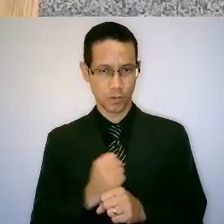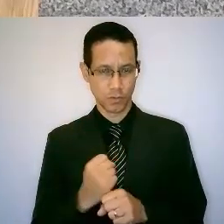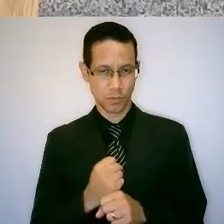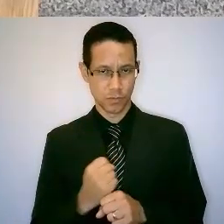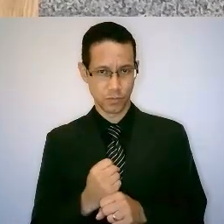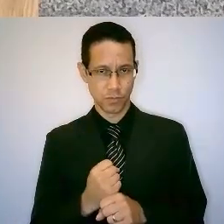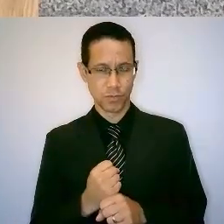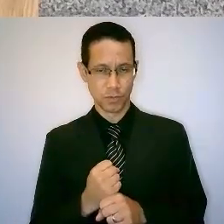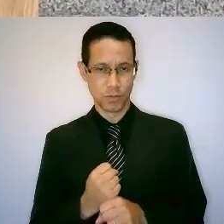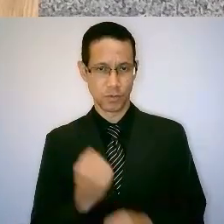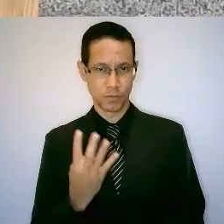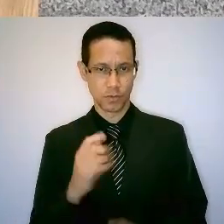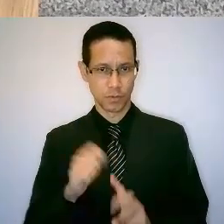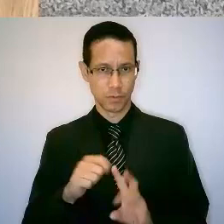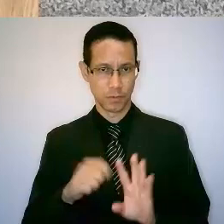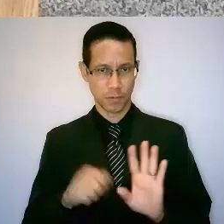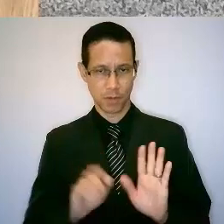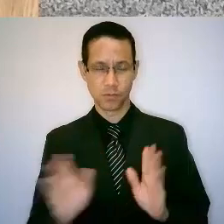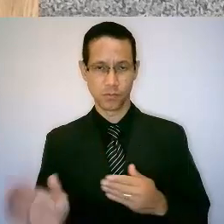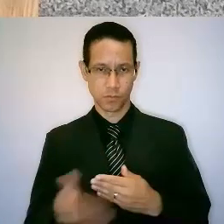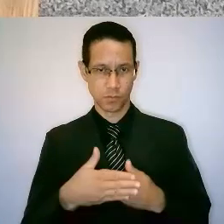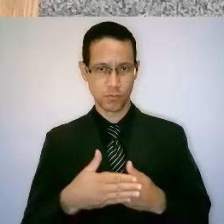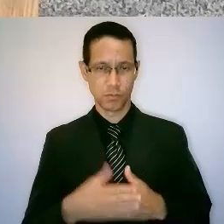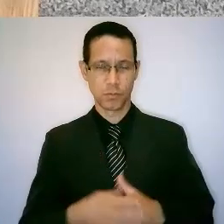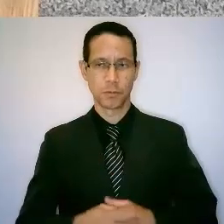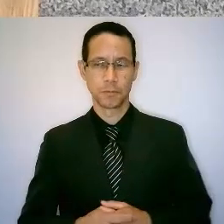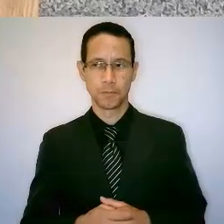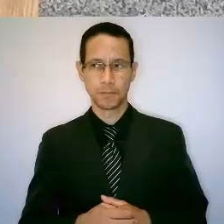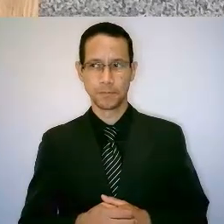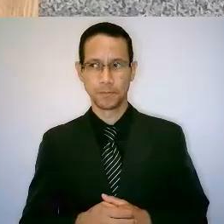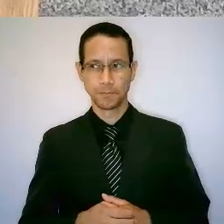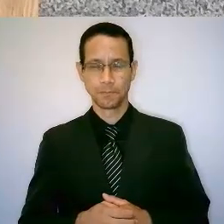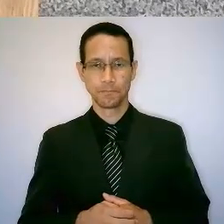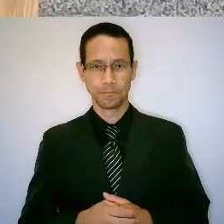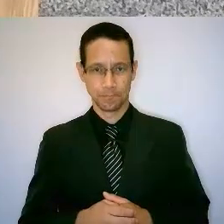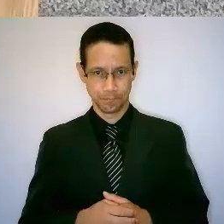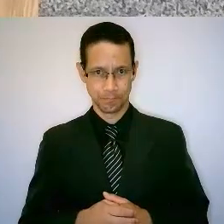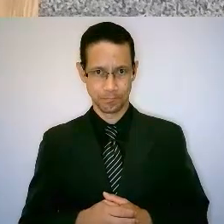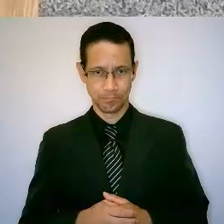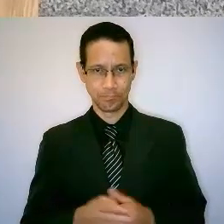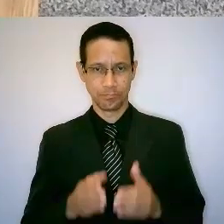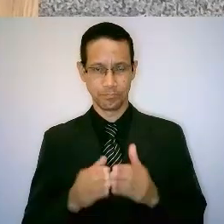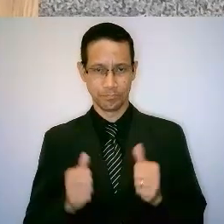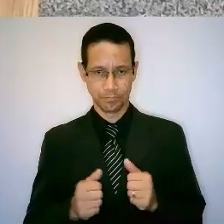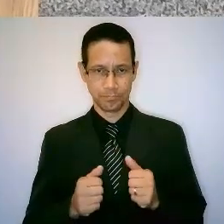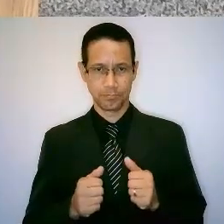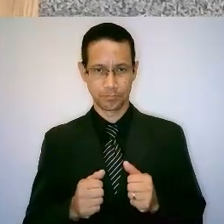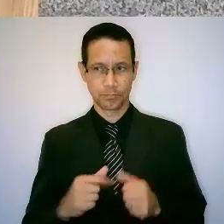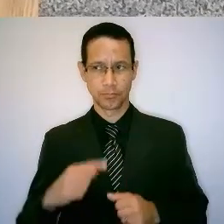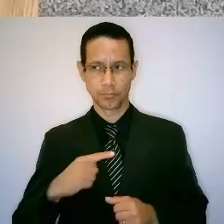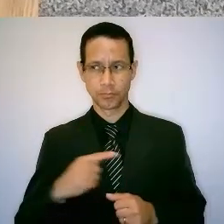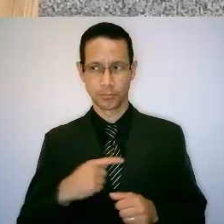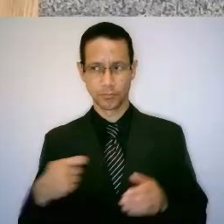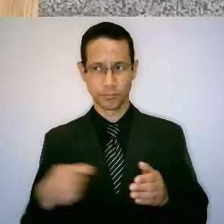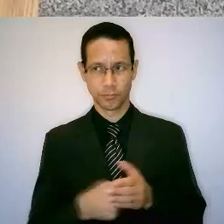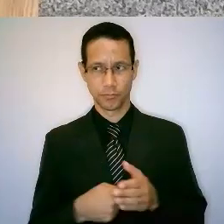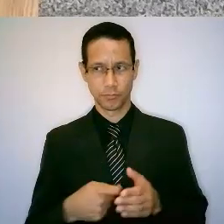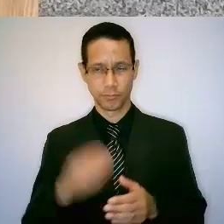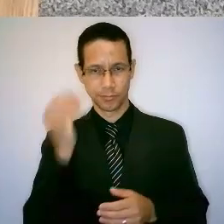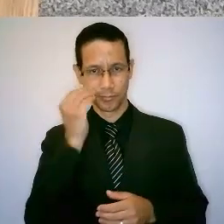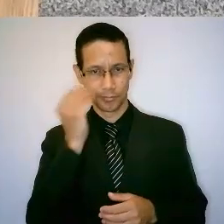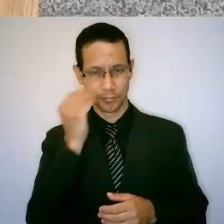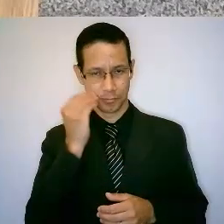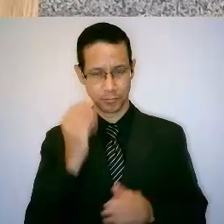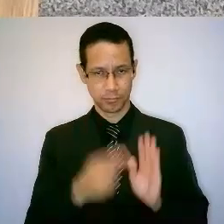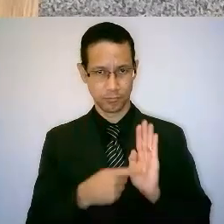regime fechado excelências o termo de apelação e eu vou buscar me sentir ao que foi